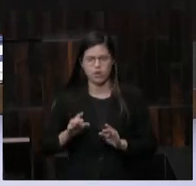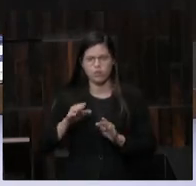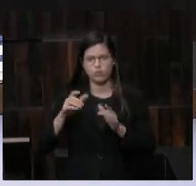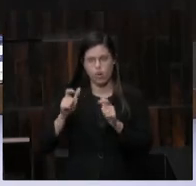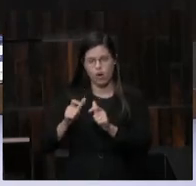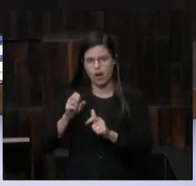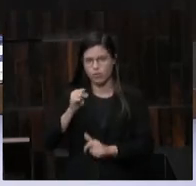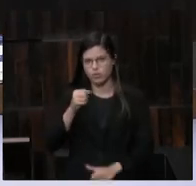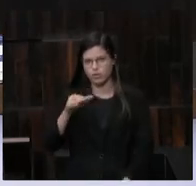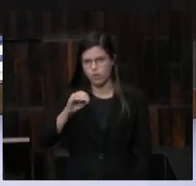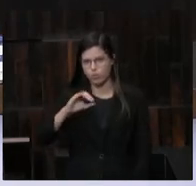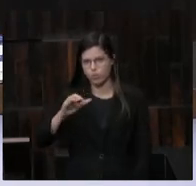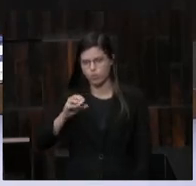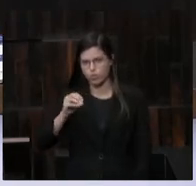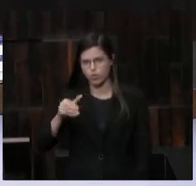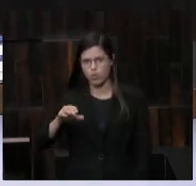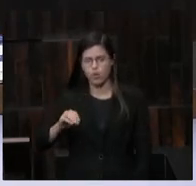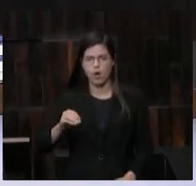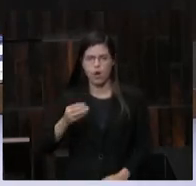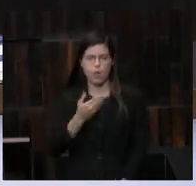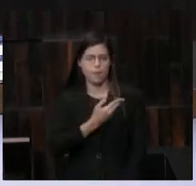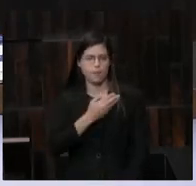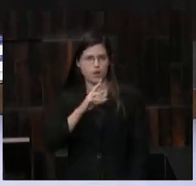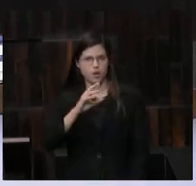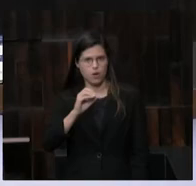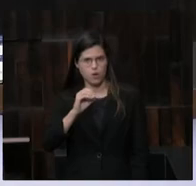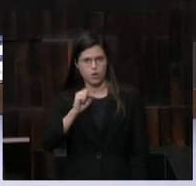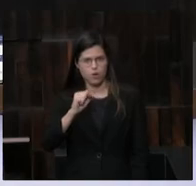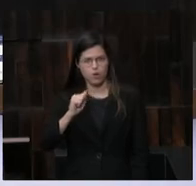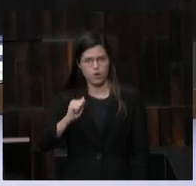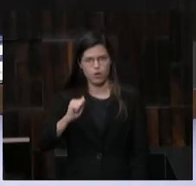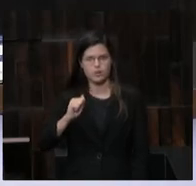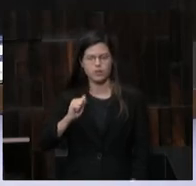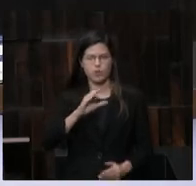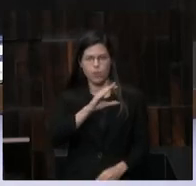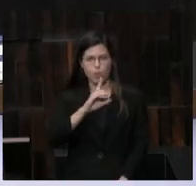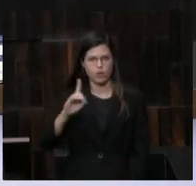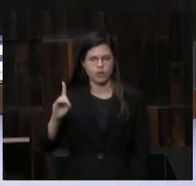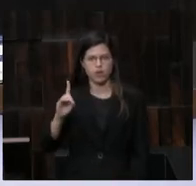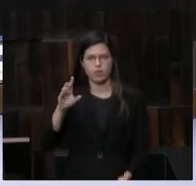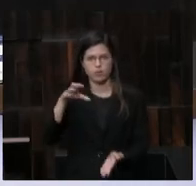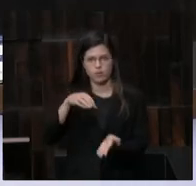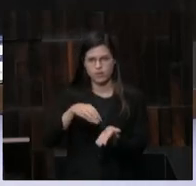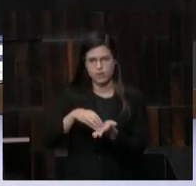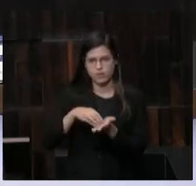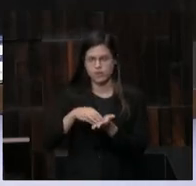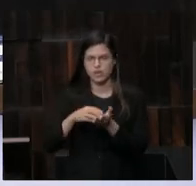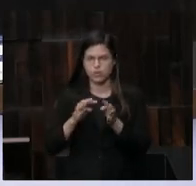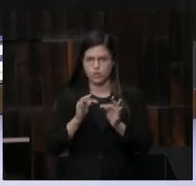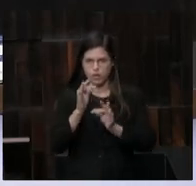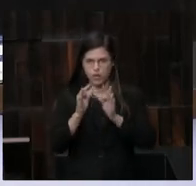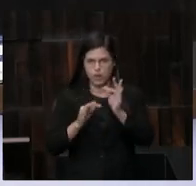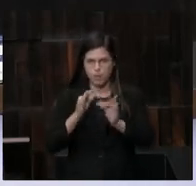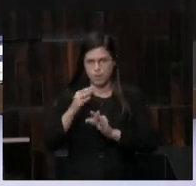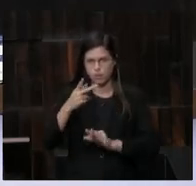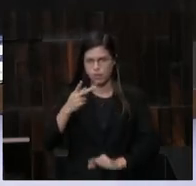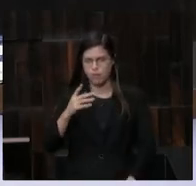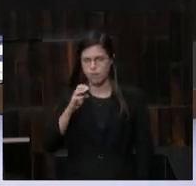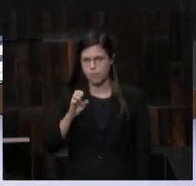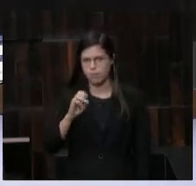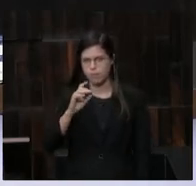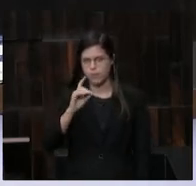Barra, a nossa amiga Rosa Trindade, né, coordenadora do Centro Terapêutico Pedro Machado,